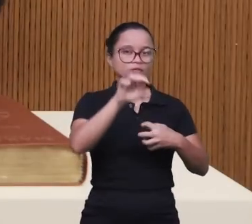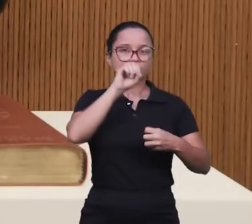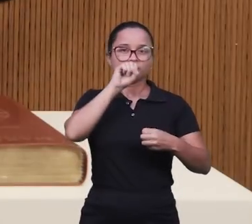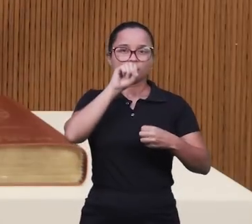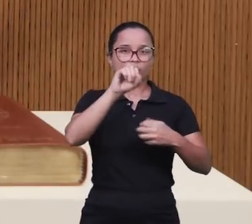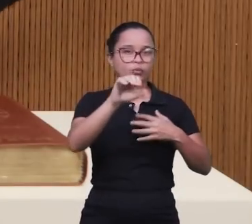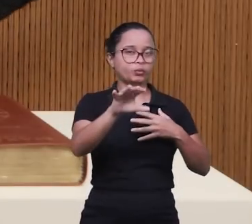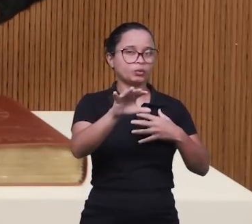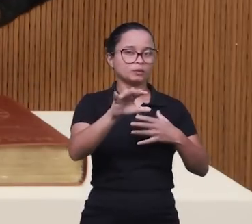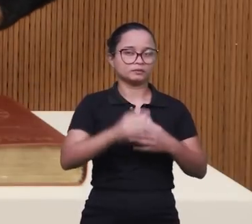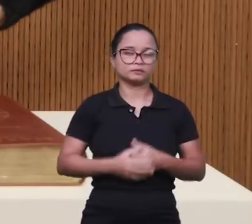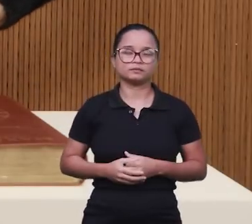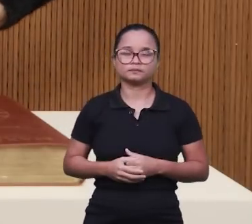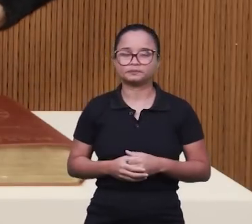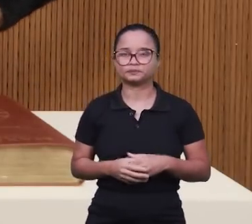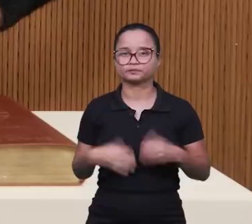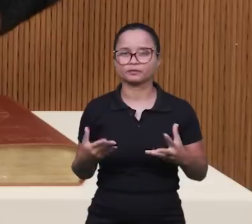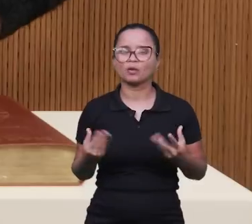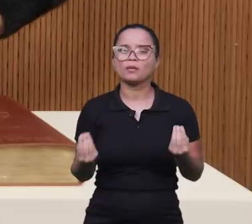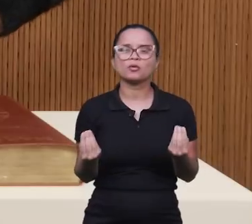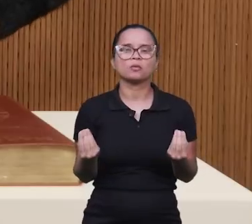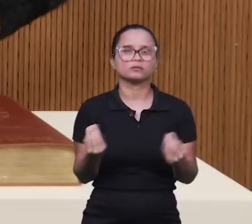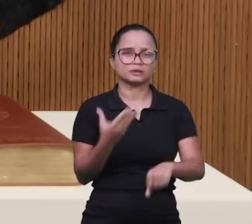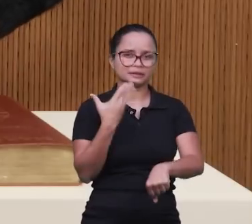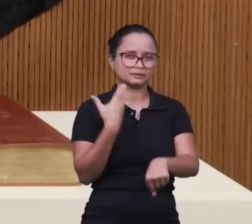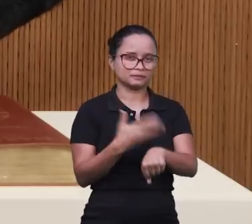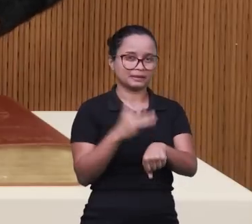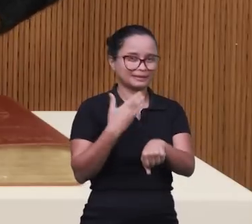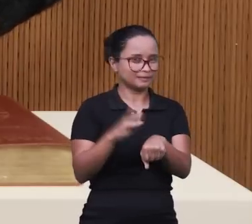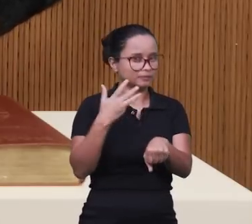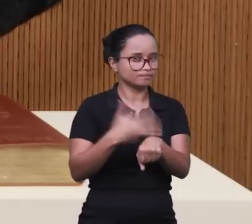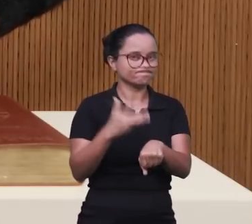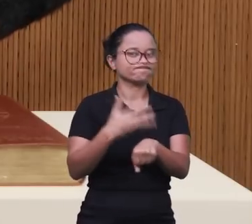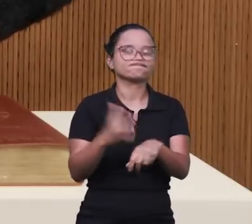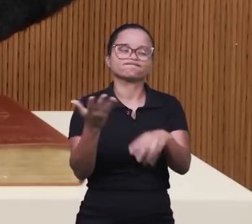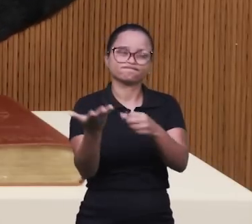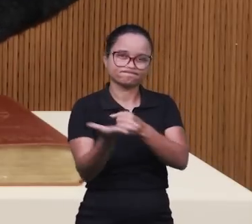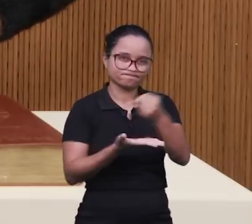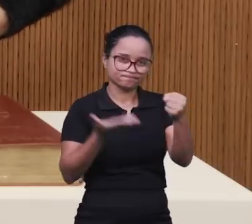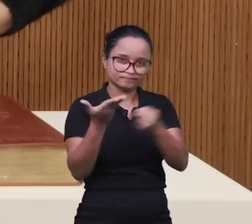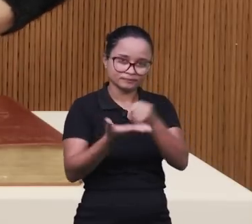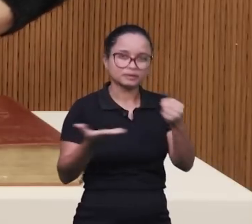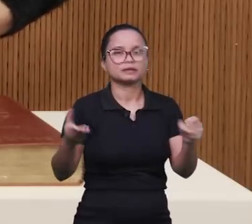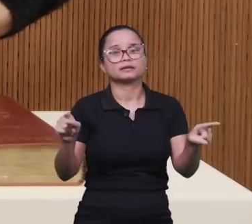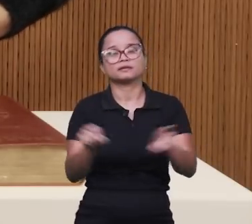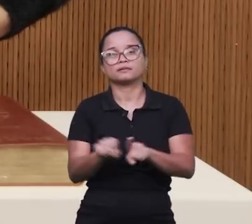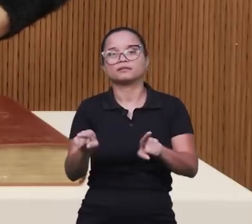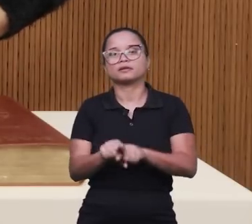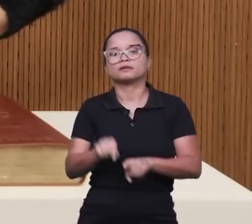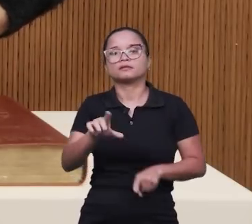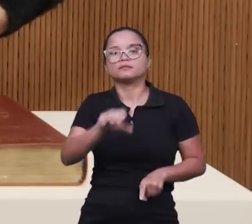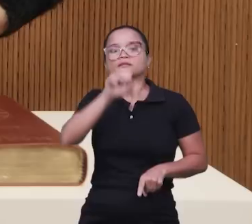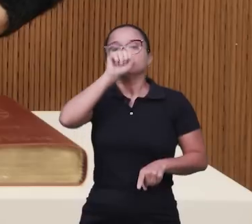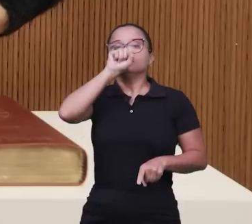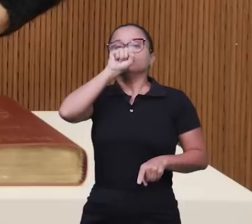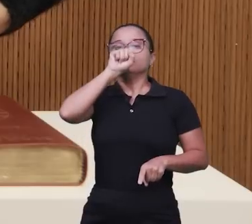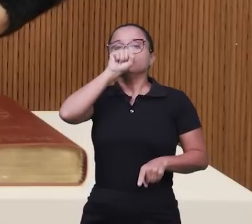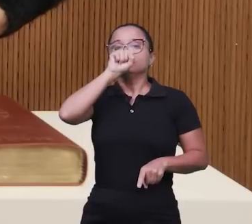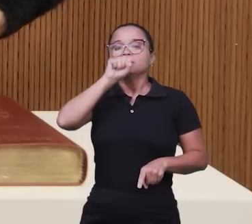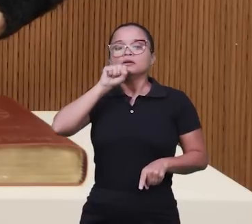trabalhar esse músculo? Exercício básico também. Nós vamos inspirar e vamos soprar.